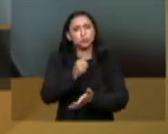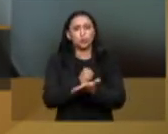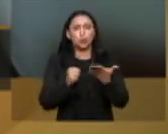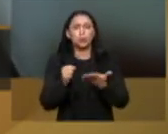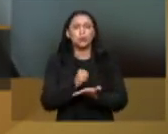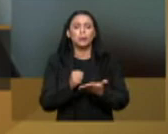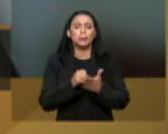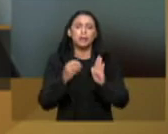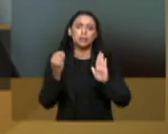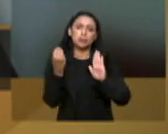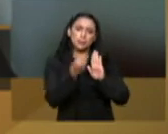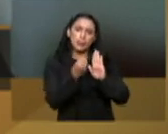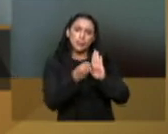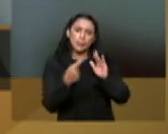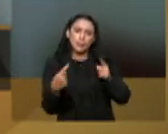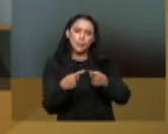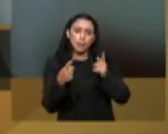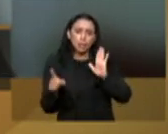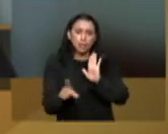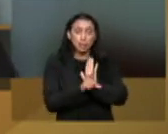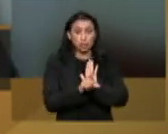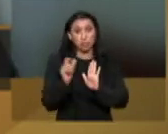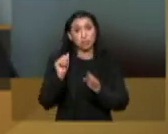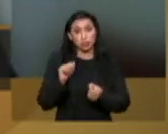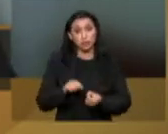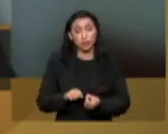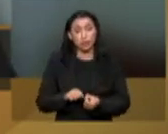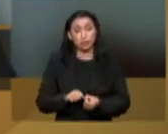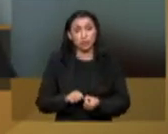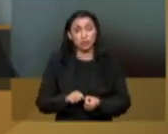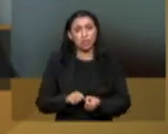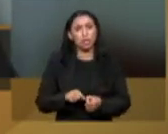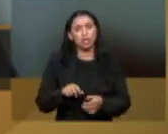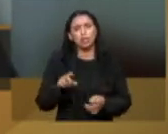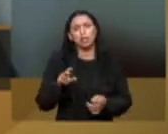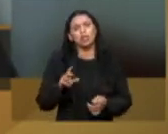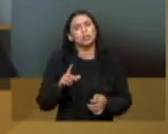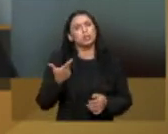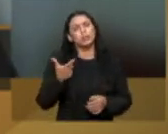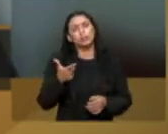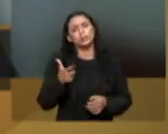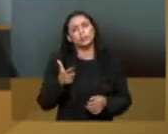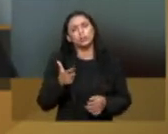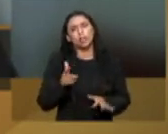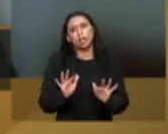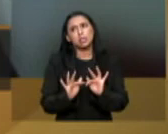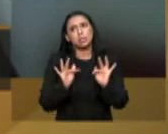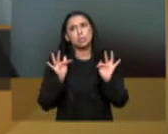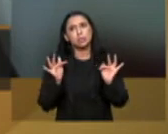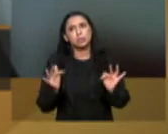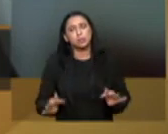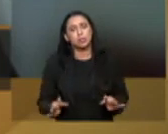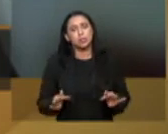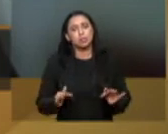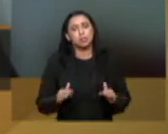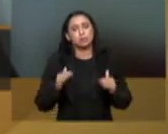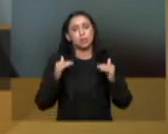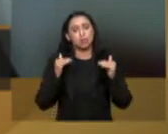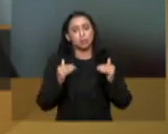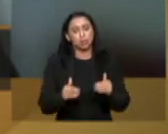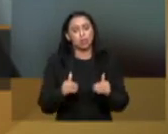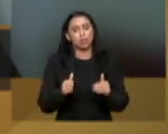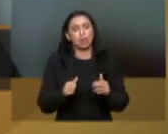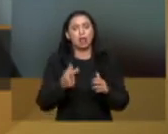nas disposições legais questionadas, nunca foram no sentido de simplesmente majorar as